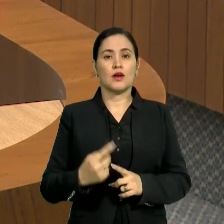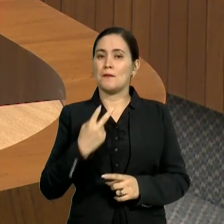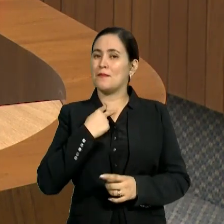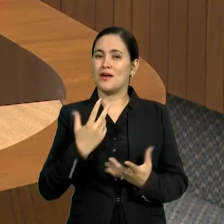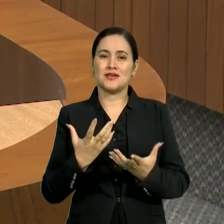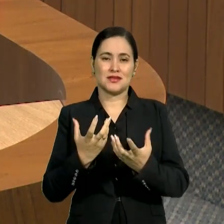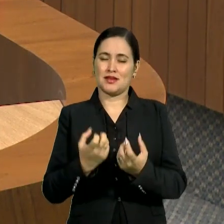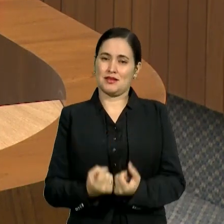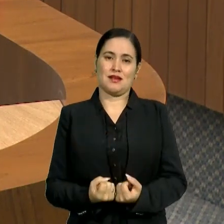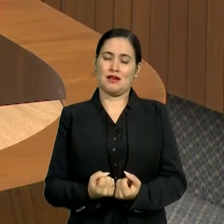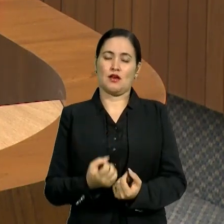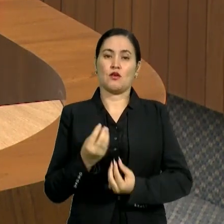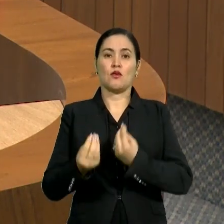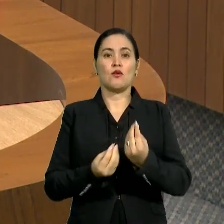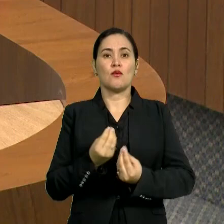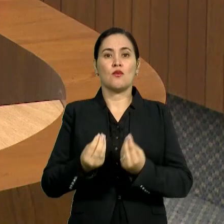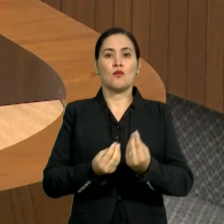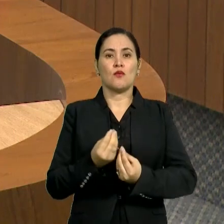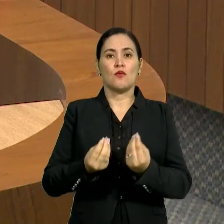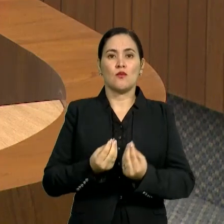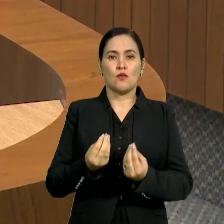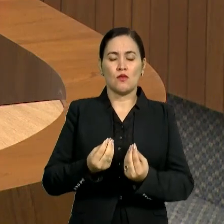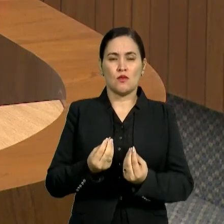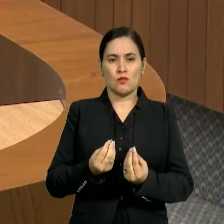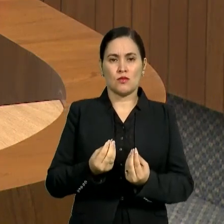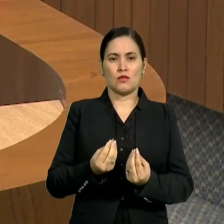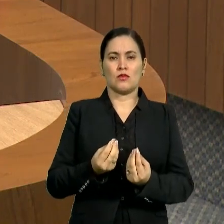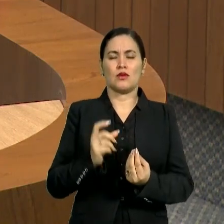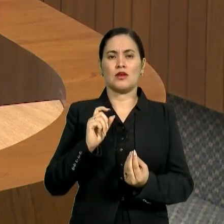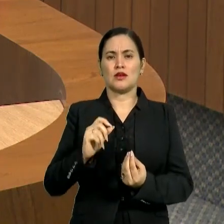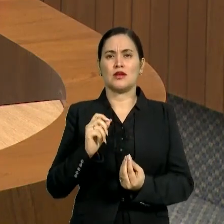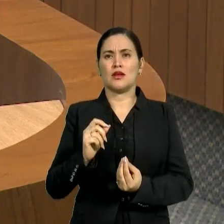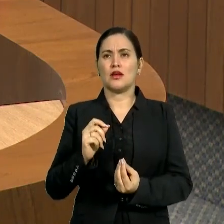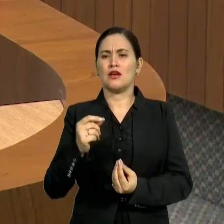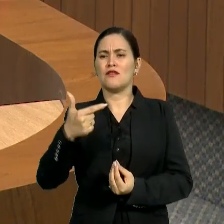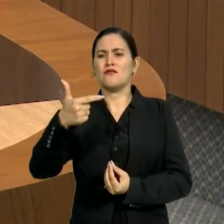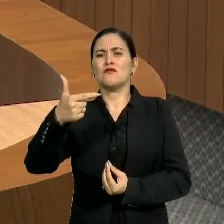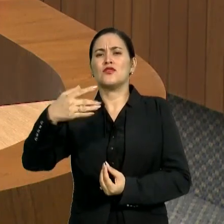em menos de 24 horas, é algo de se deixar assim,